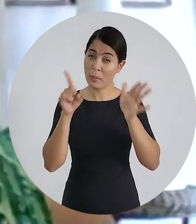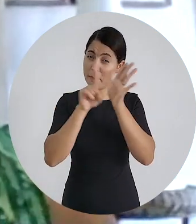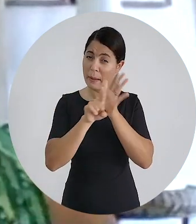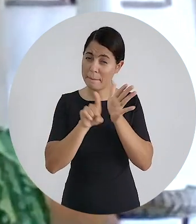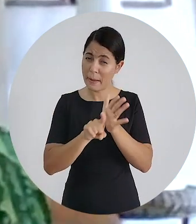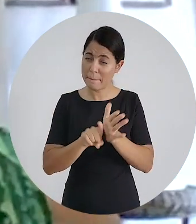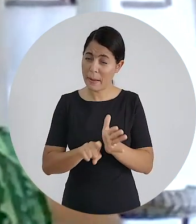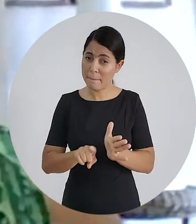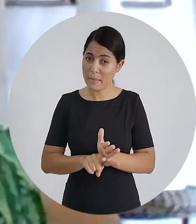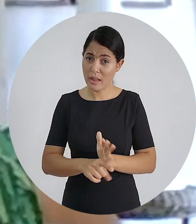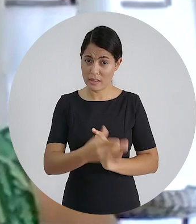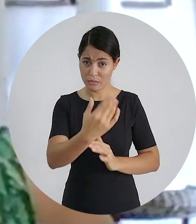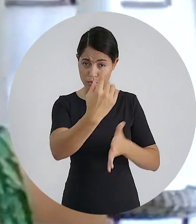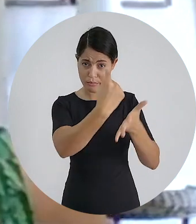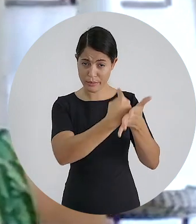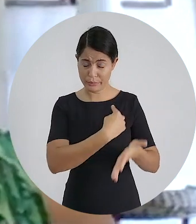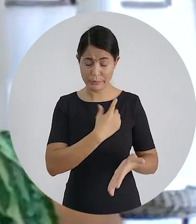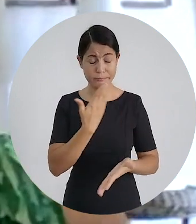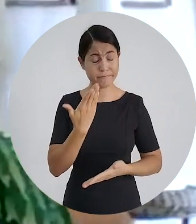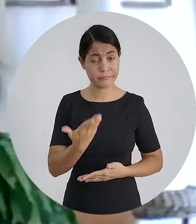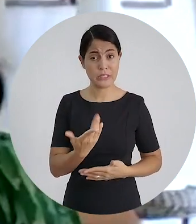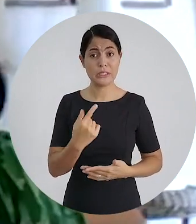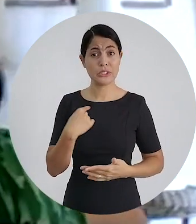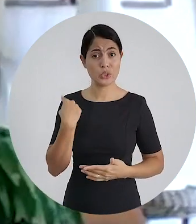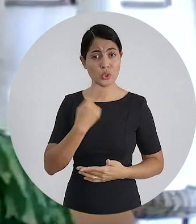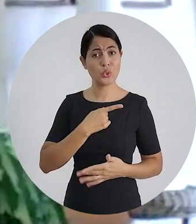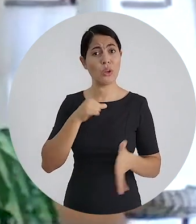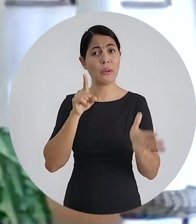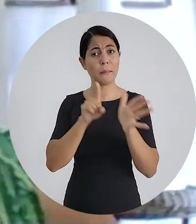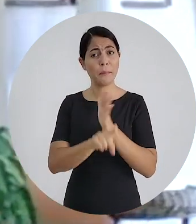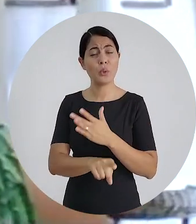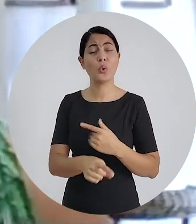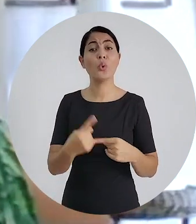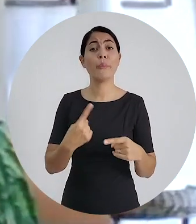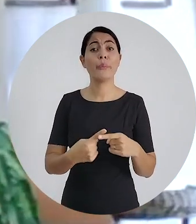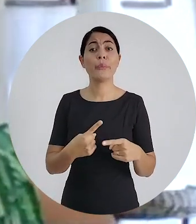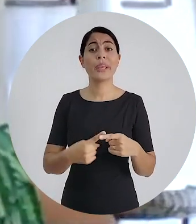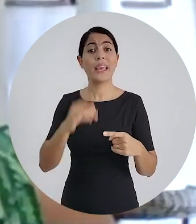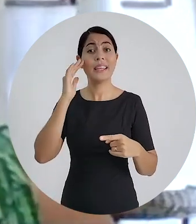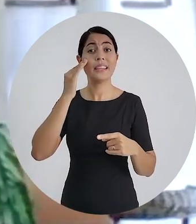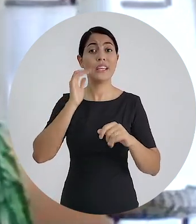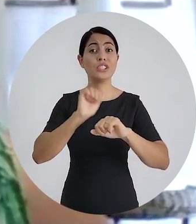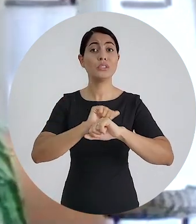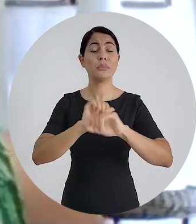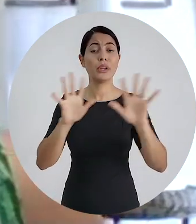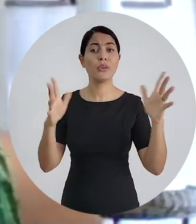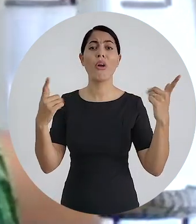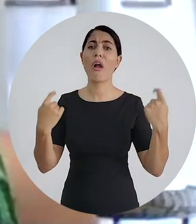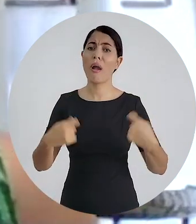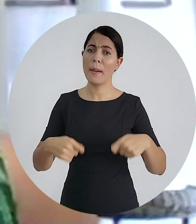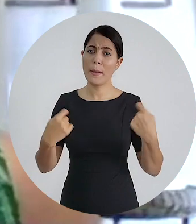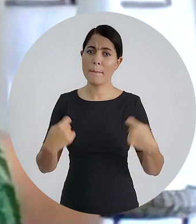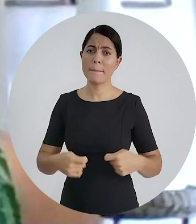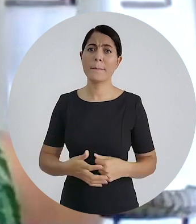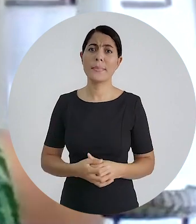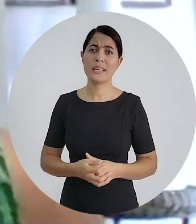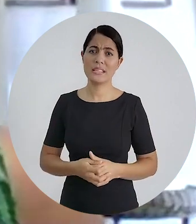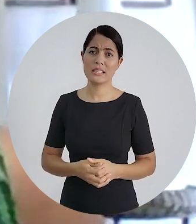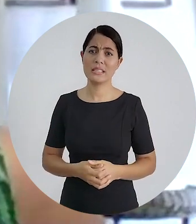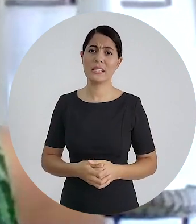criança? São questionamentos que eu faço com a pergunta que você me faz, Paulo, porque é preciso que se